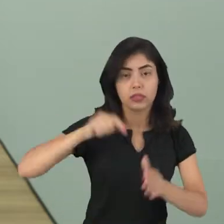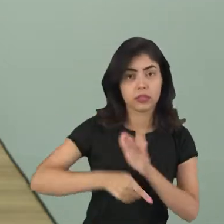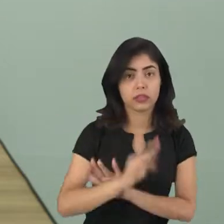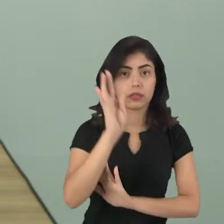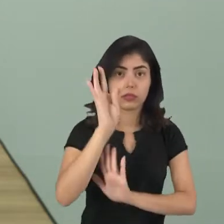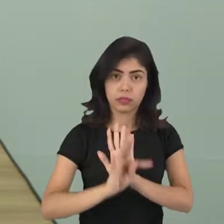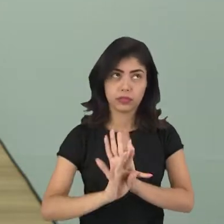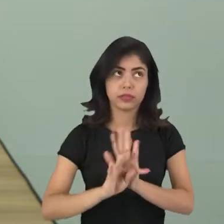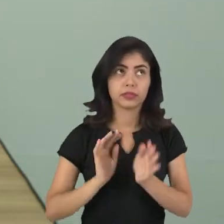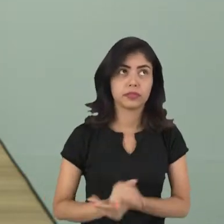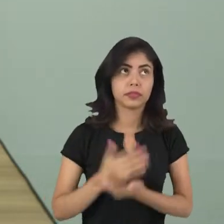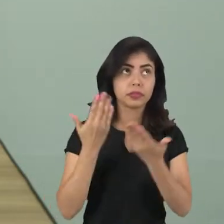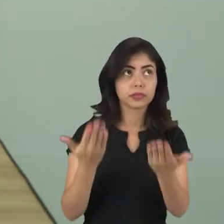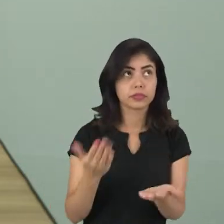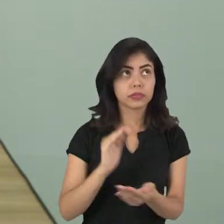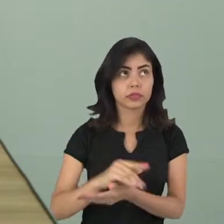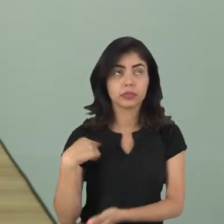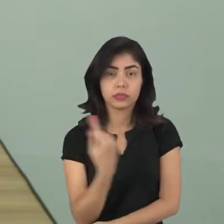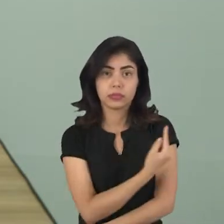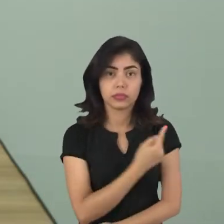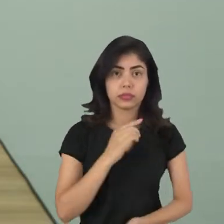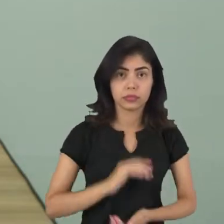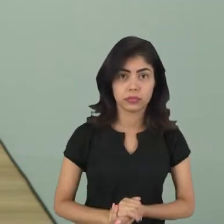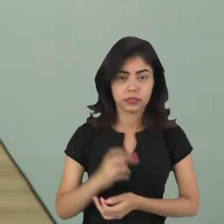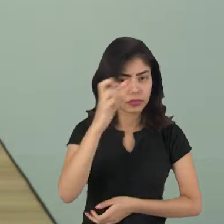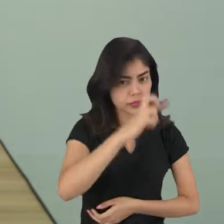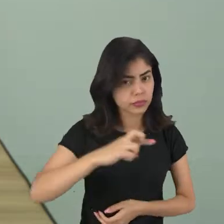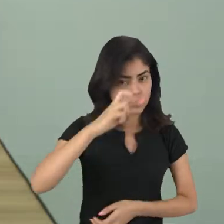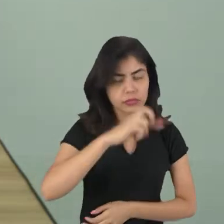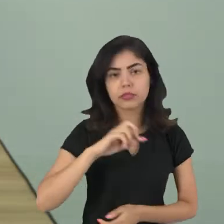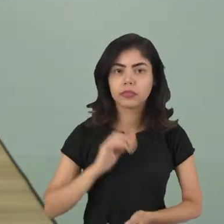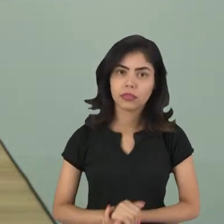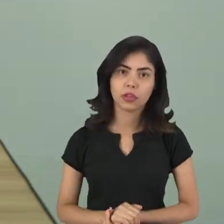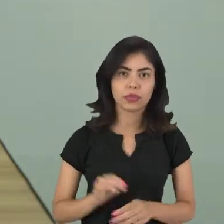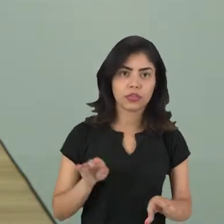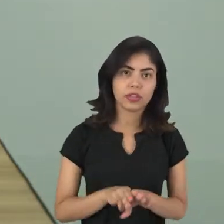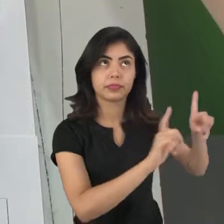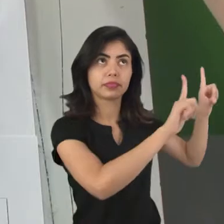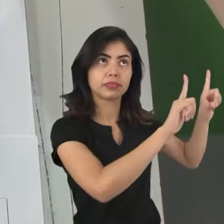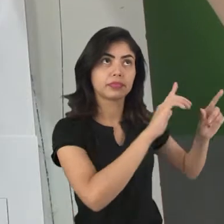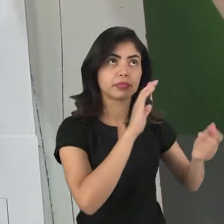um texto. Para isso, a gente vai analisar aqui mais um textinho. Vem aqui comigo.